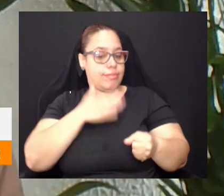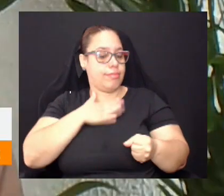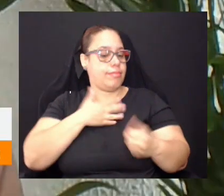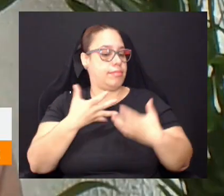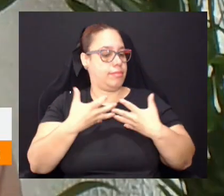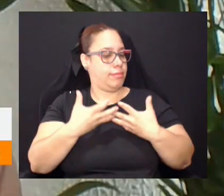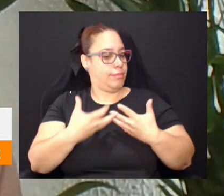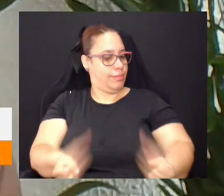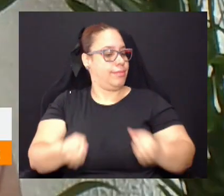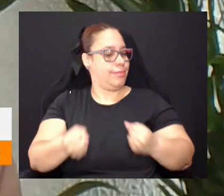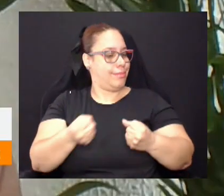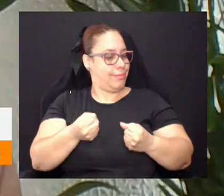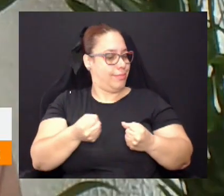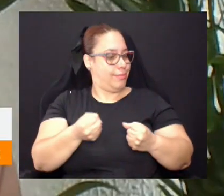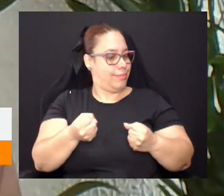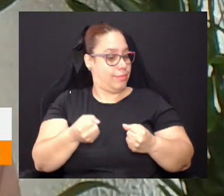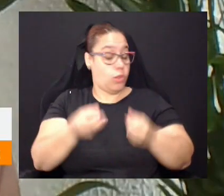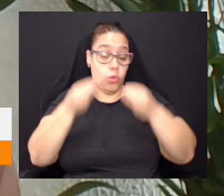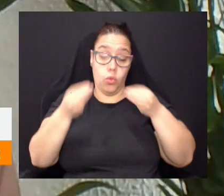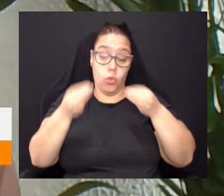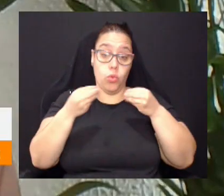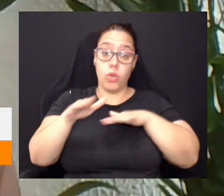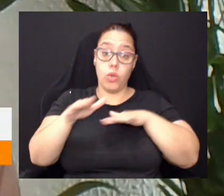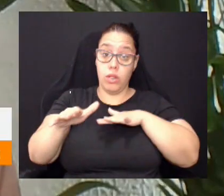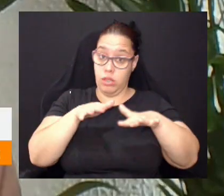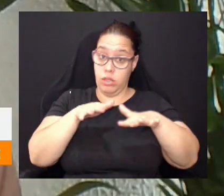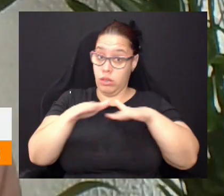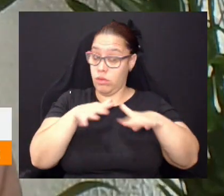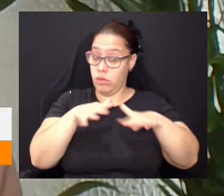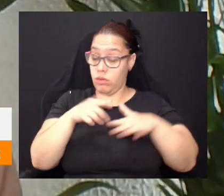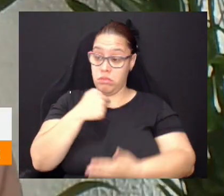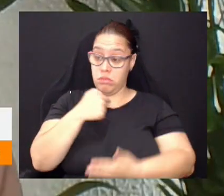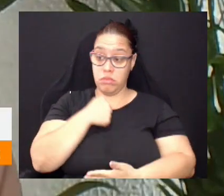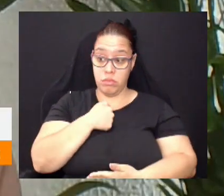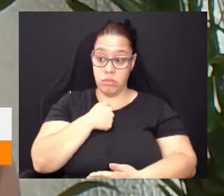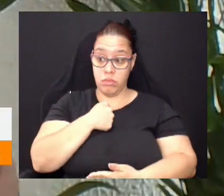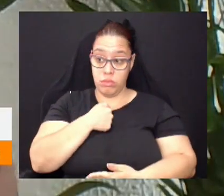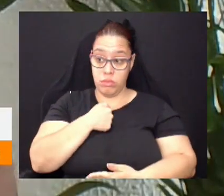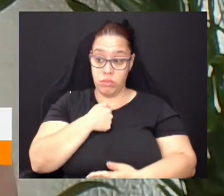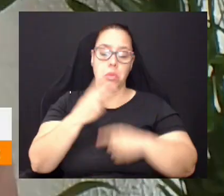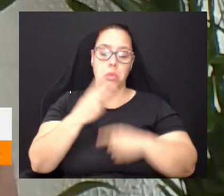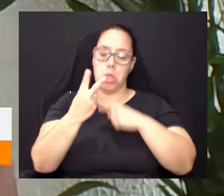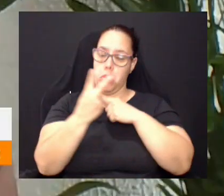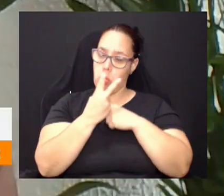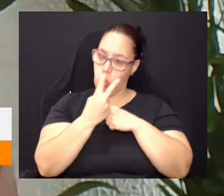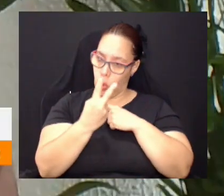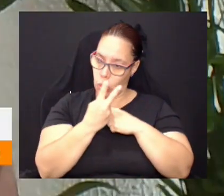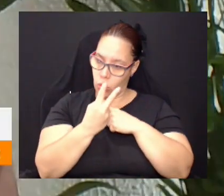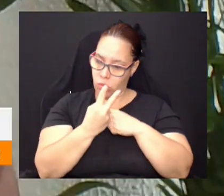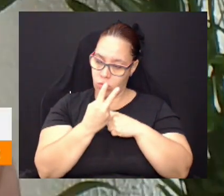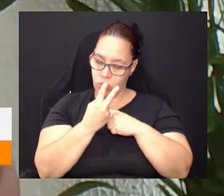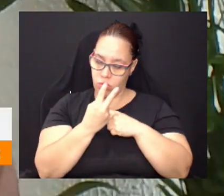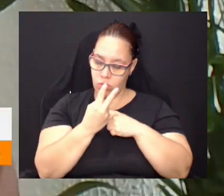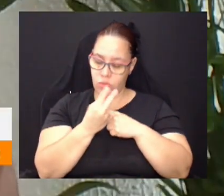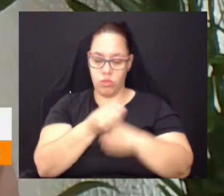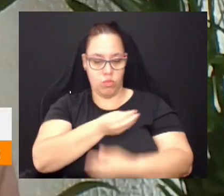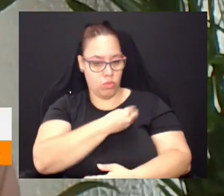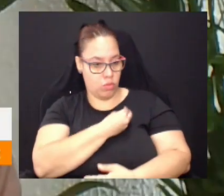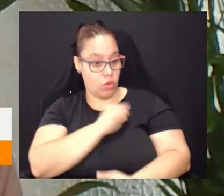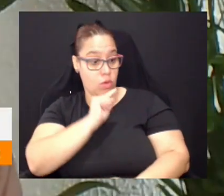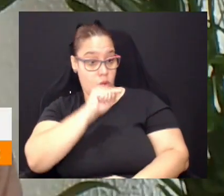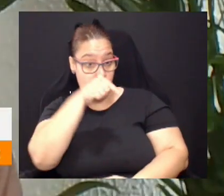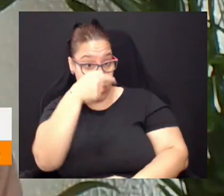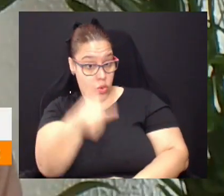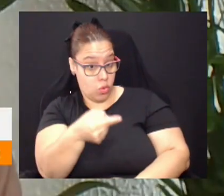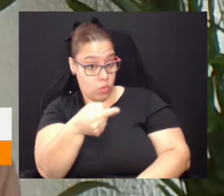acolho? Tendo momentos em que eu me cuido, mesmo vivendo com outro, eu